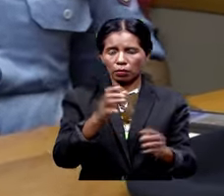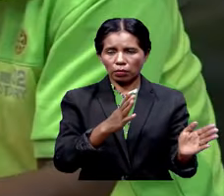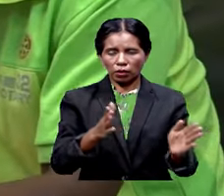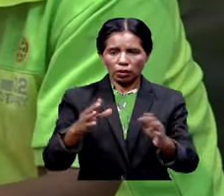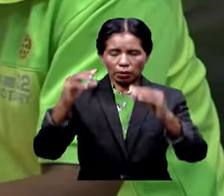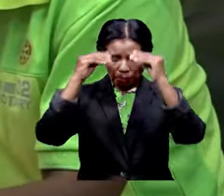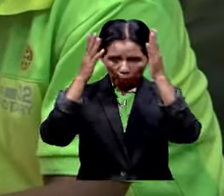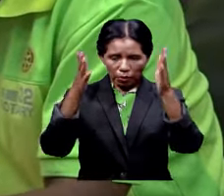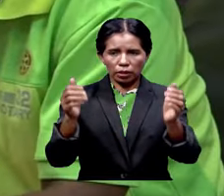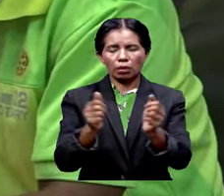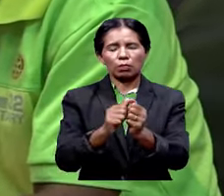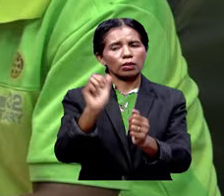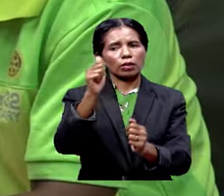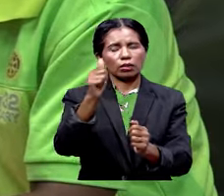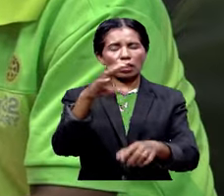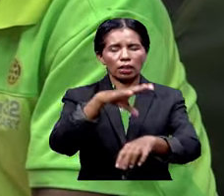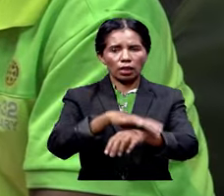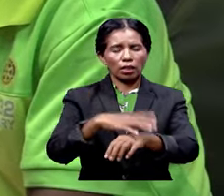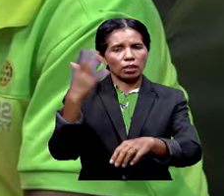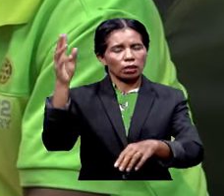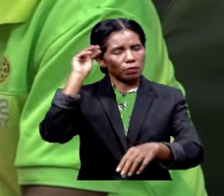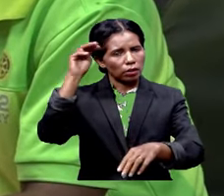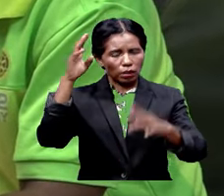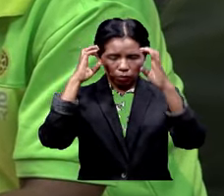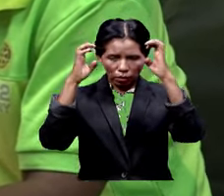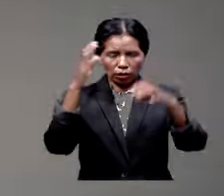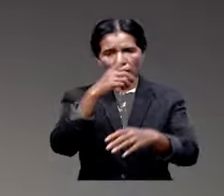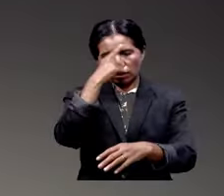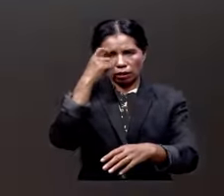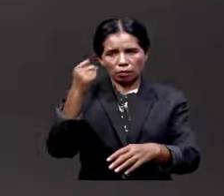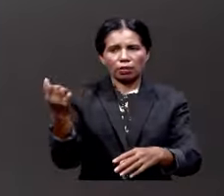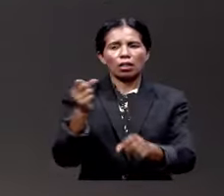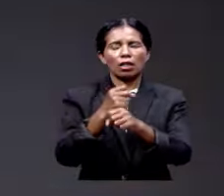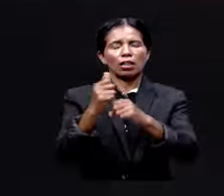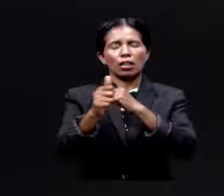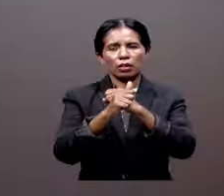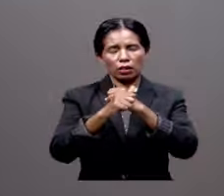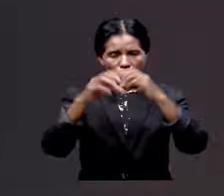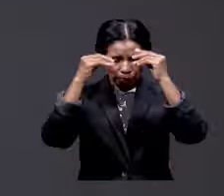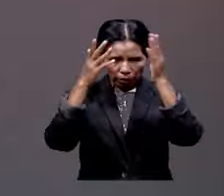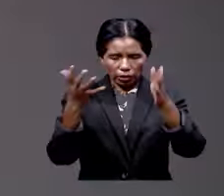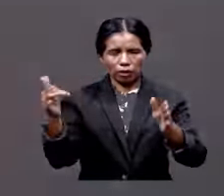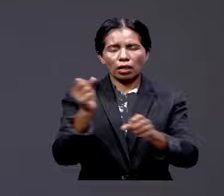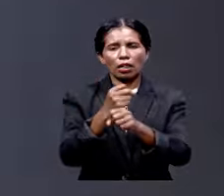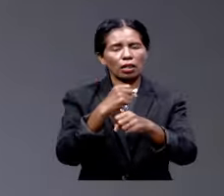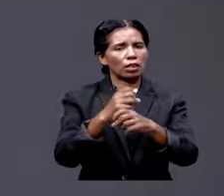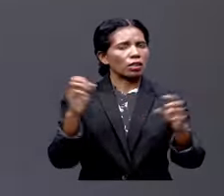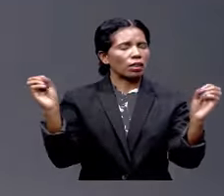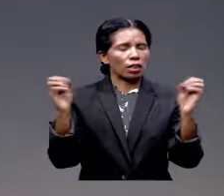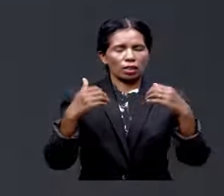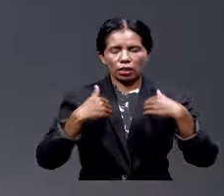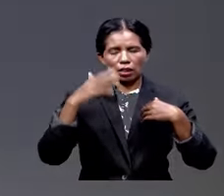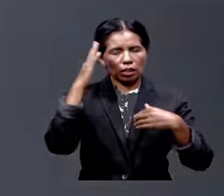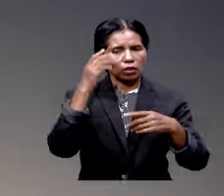professor Nain Sanulo, nebe captura e a Ministério da Educação, Nhoin, também consideração nebe professor contratado Sirahalo, né, lá e conhecimento